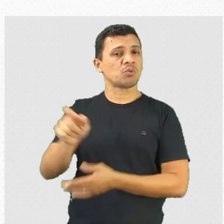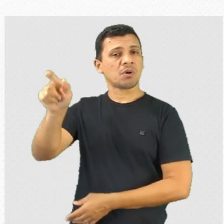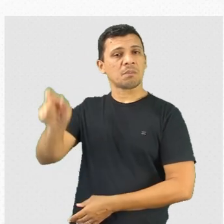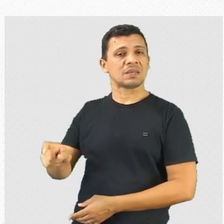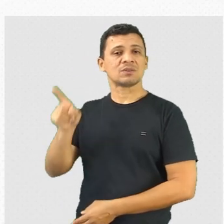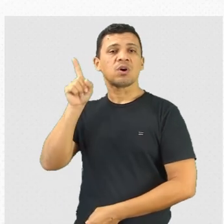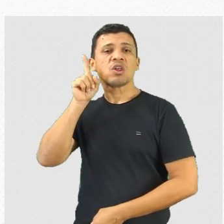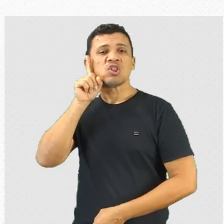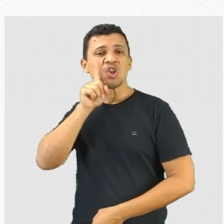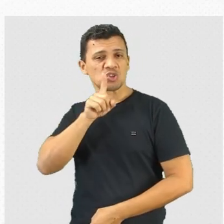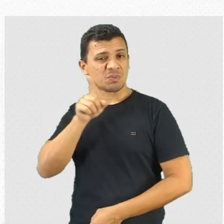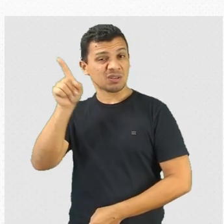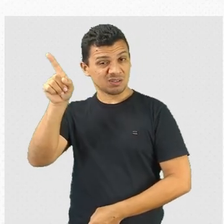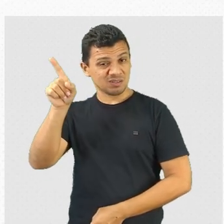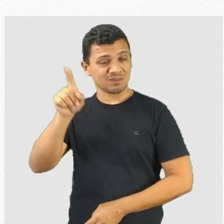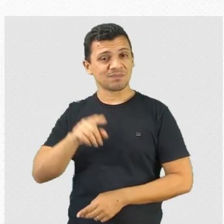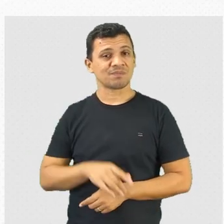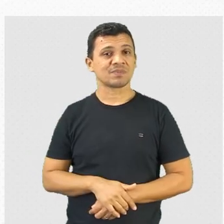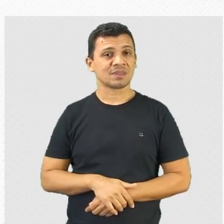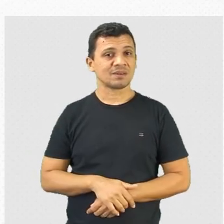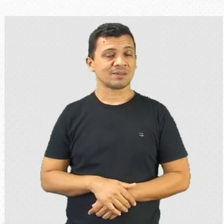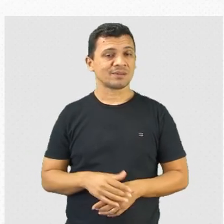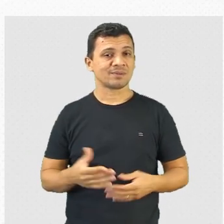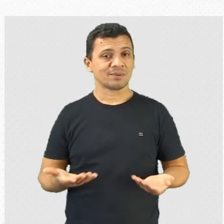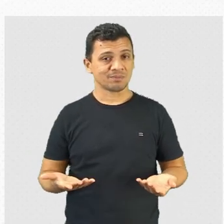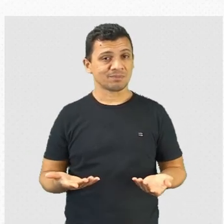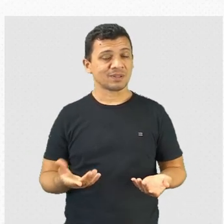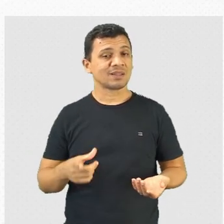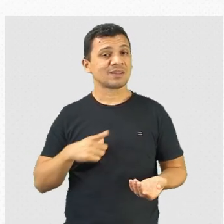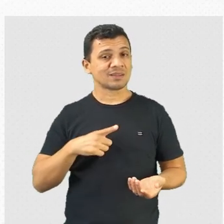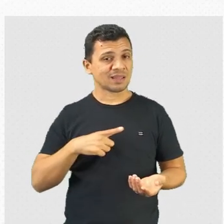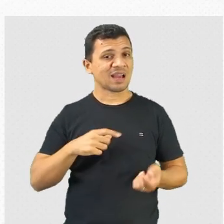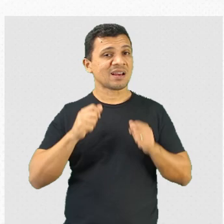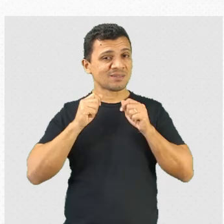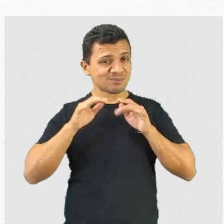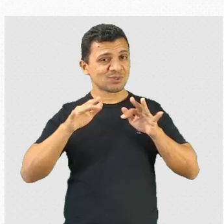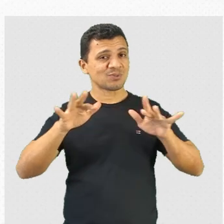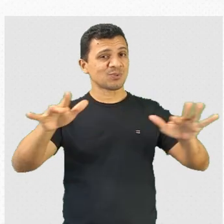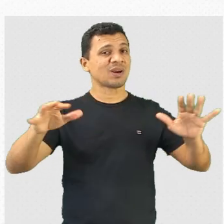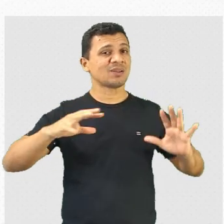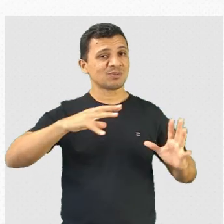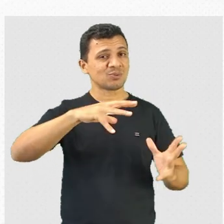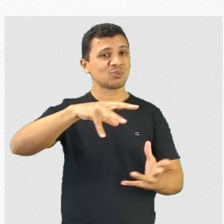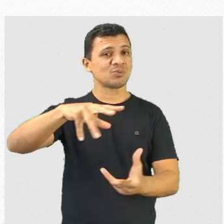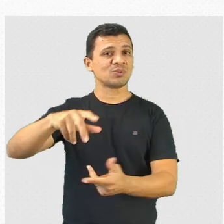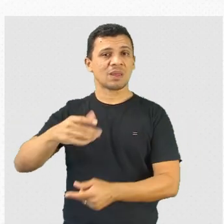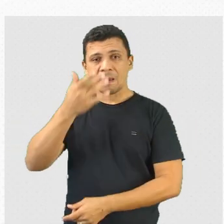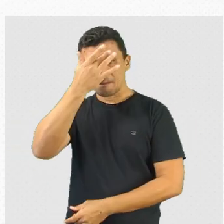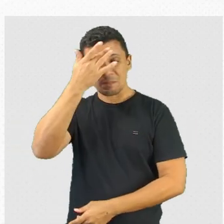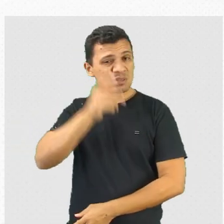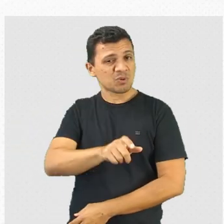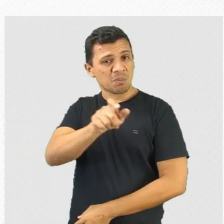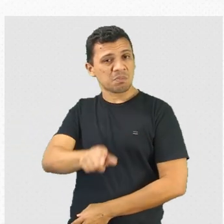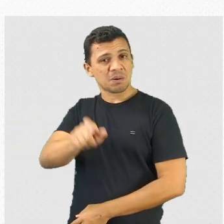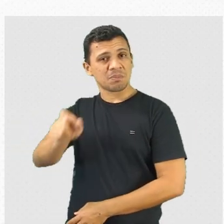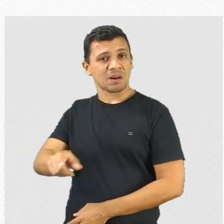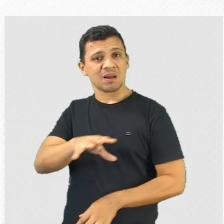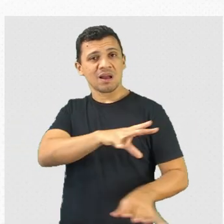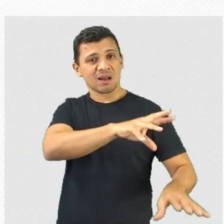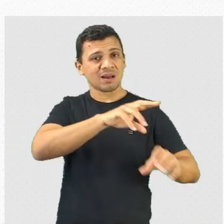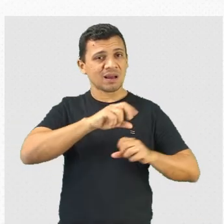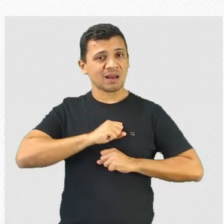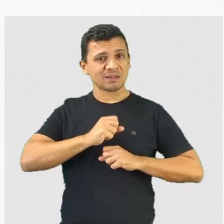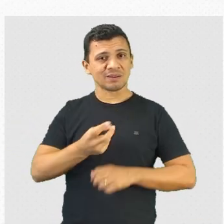algum estadunidense, obviamente isso já teria circulado para o mundo e muito mais pessoas já teriam aderido a